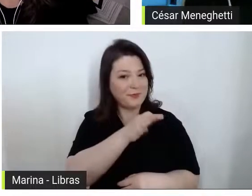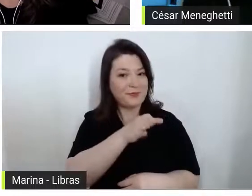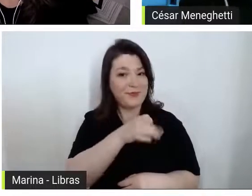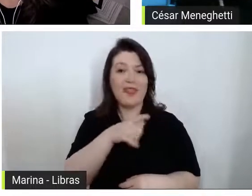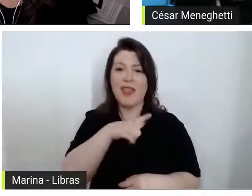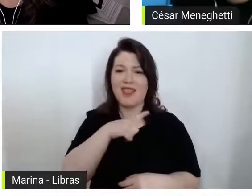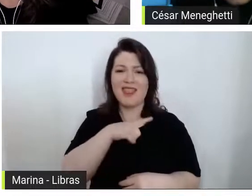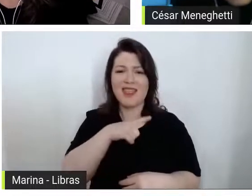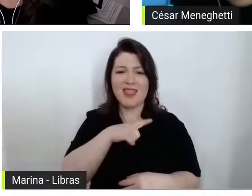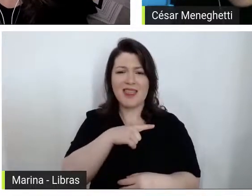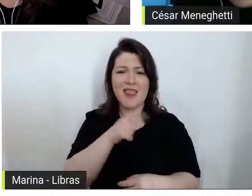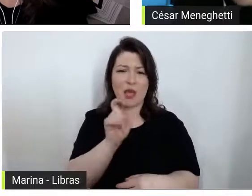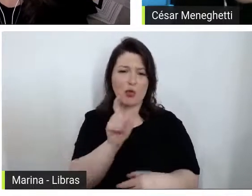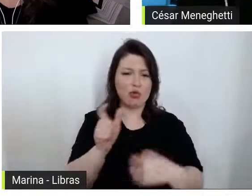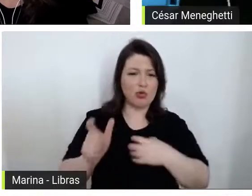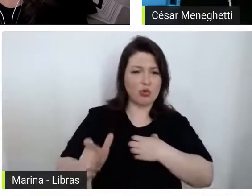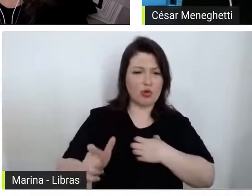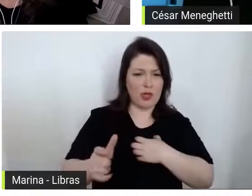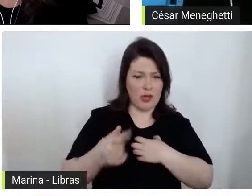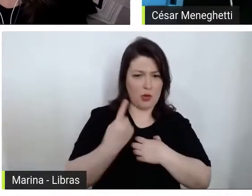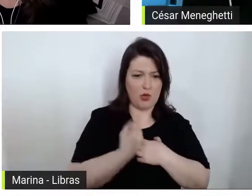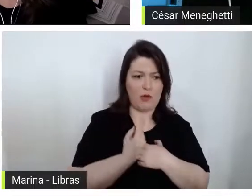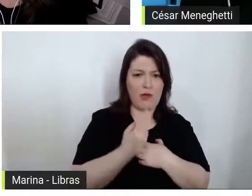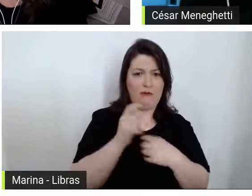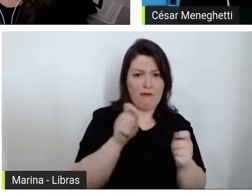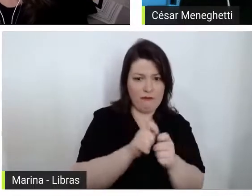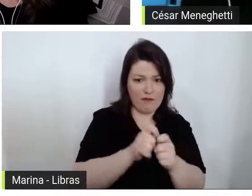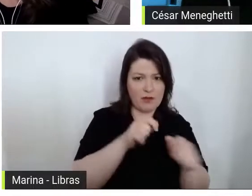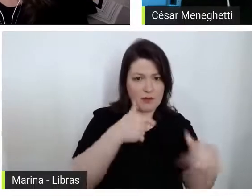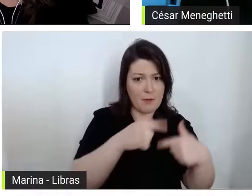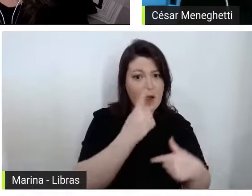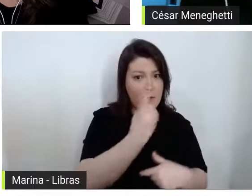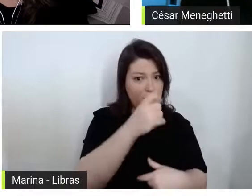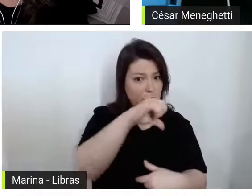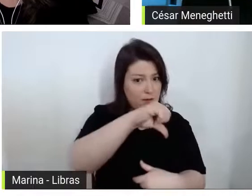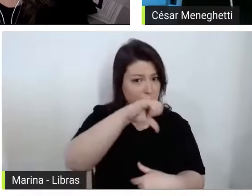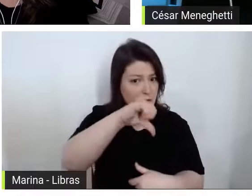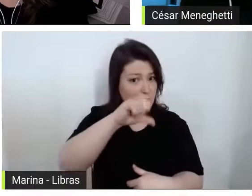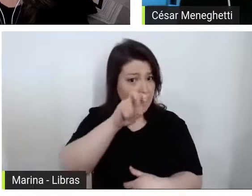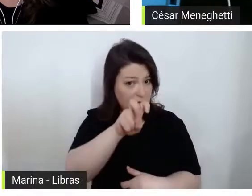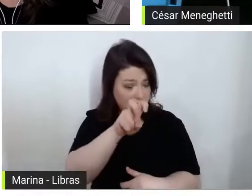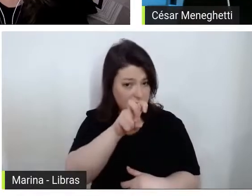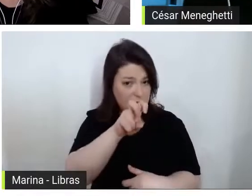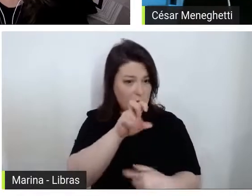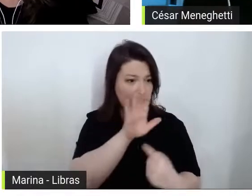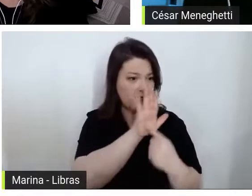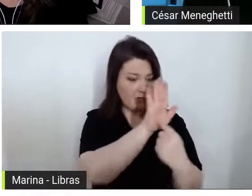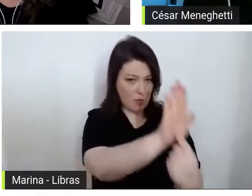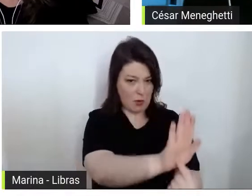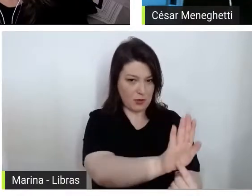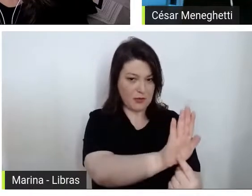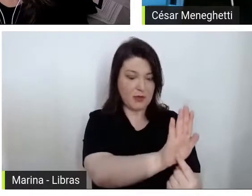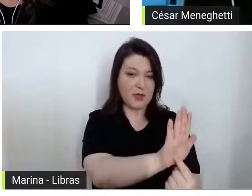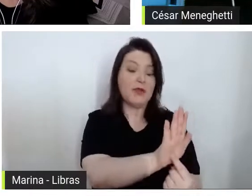em 95. Ah, tá. Eu fiz uma instalação numa mostra e